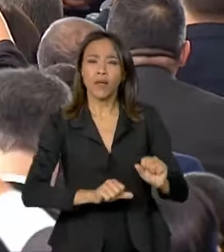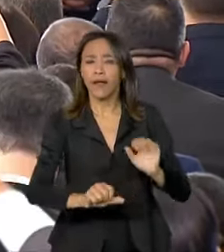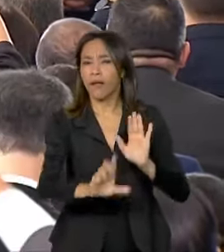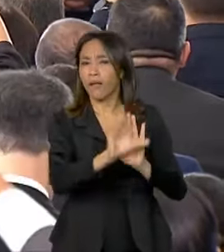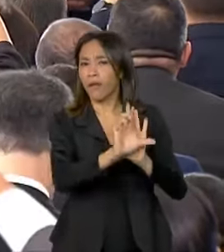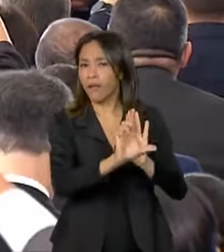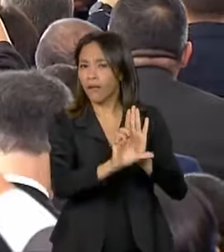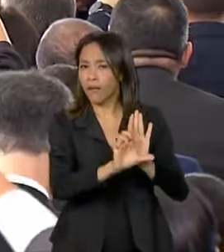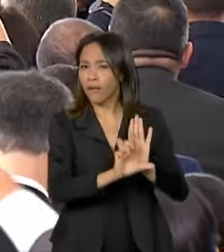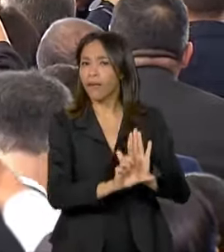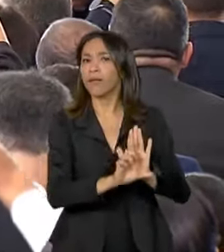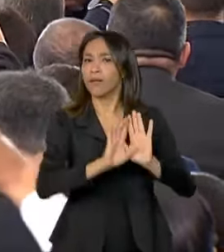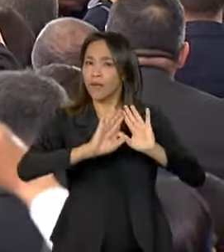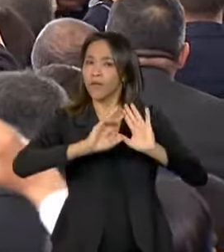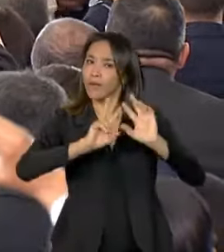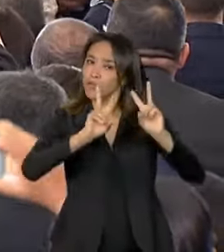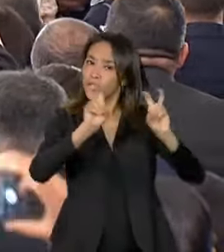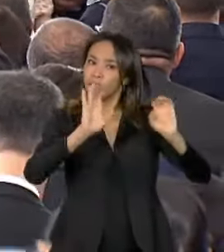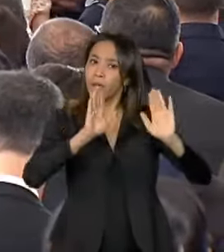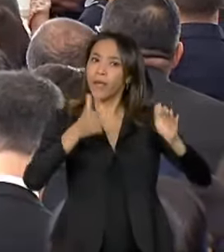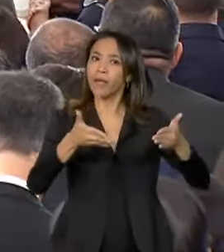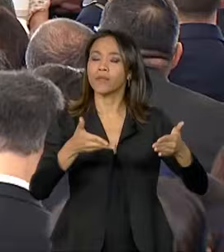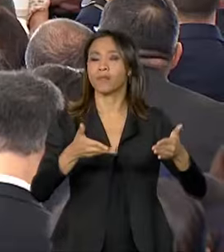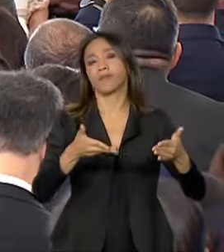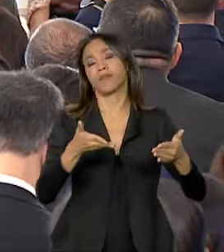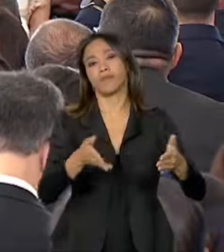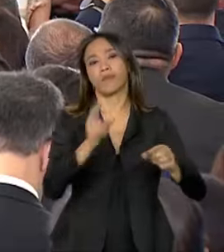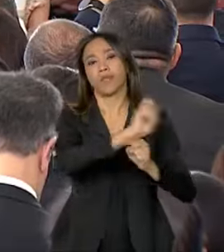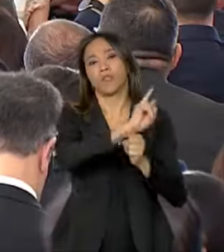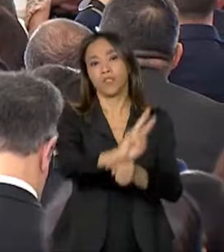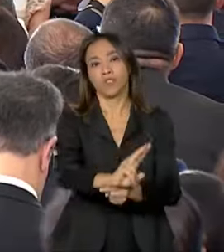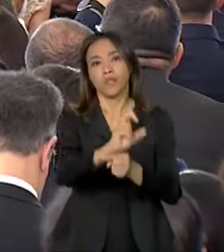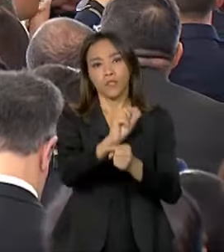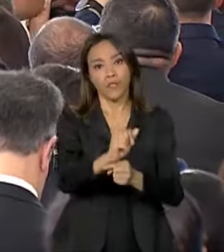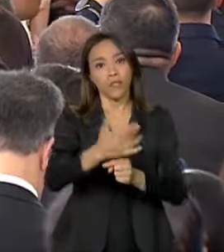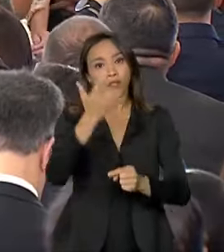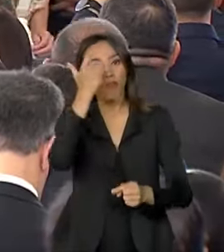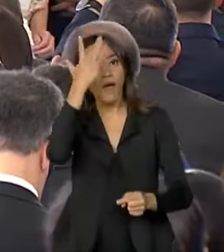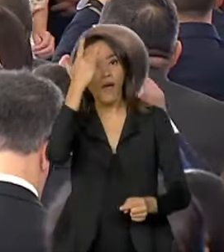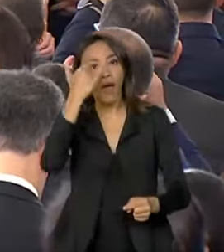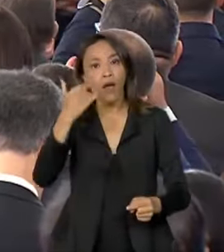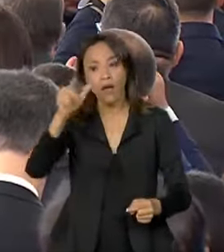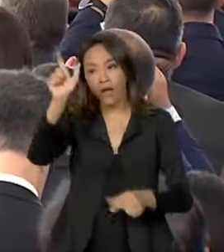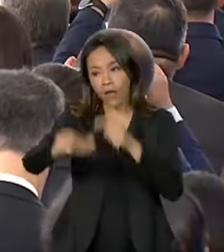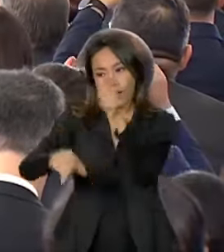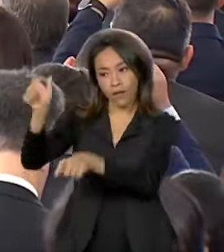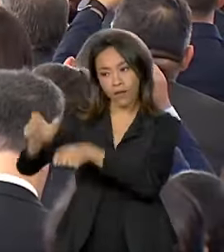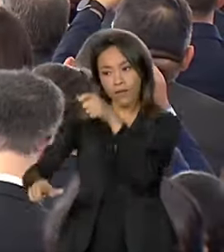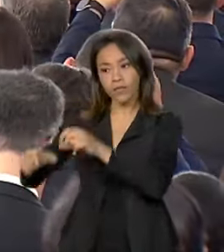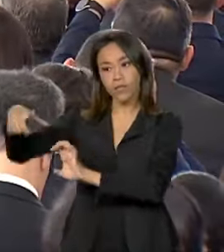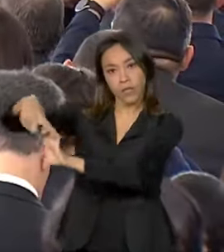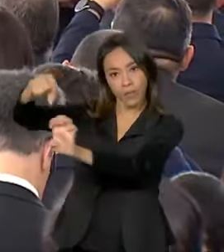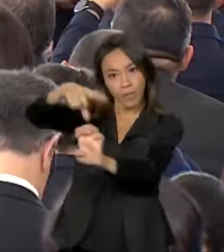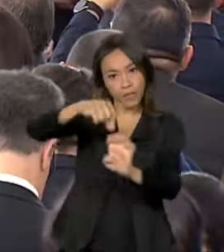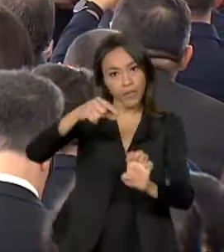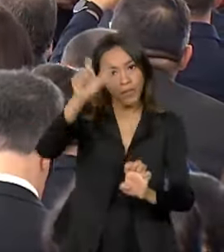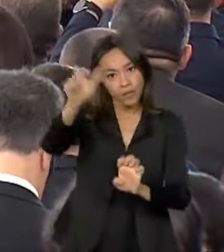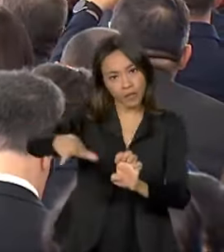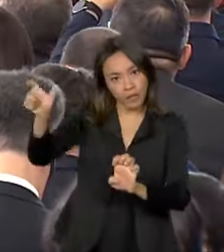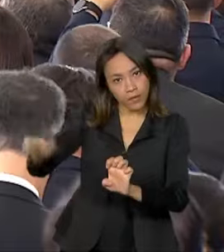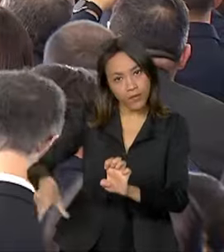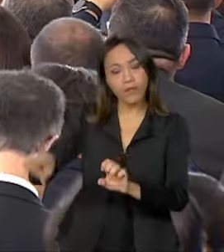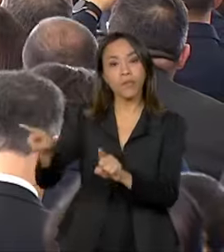específicas relativas ao tema de crédito, facilitando o acesso a microempreendedores